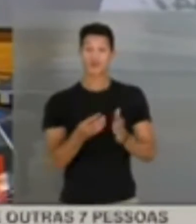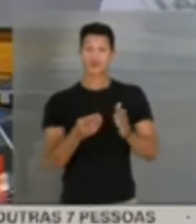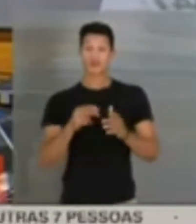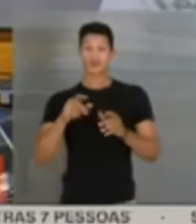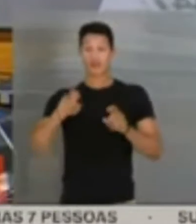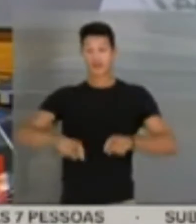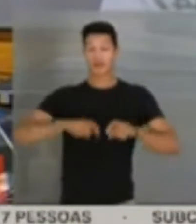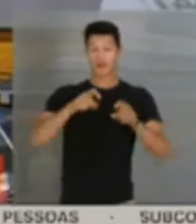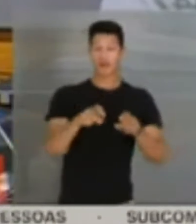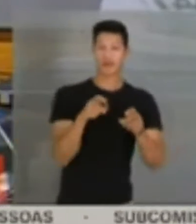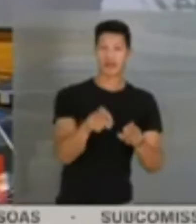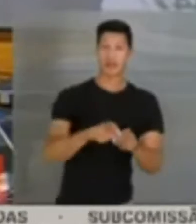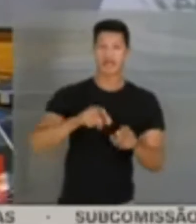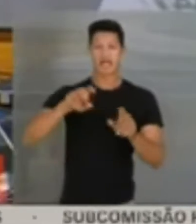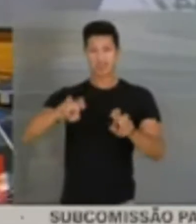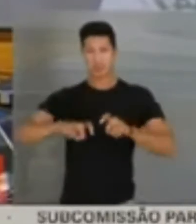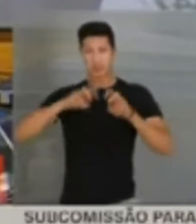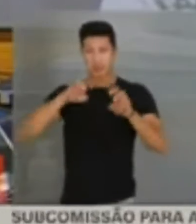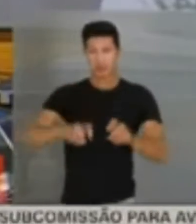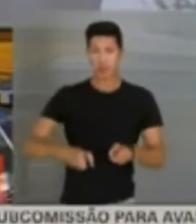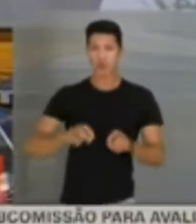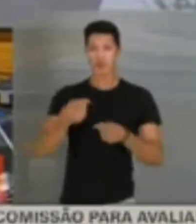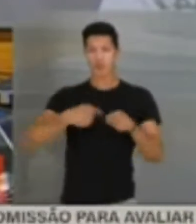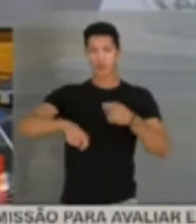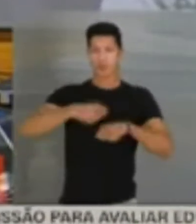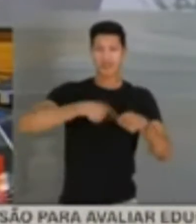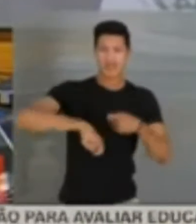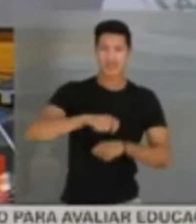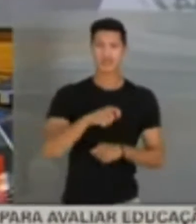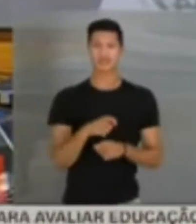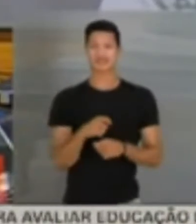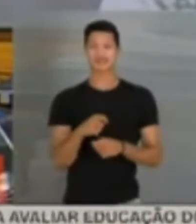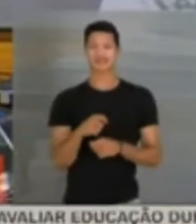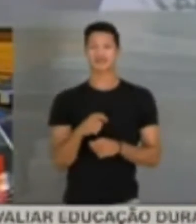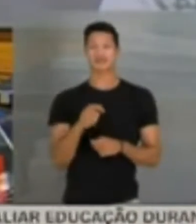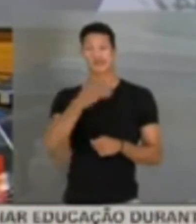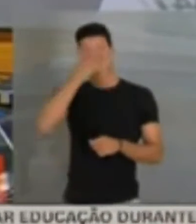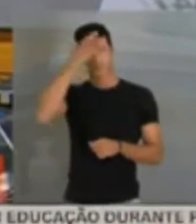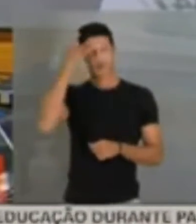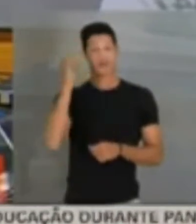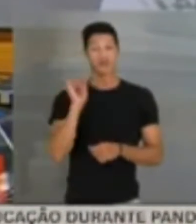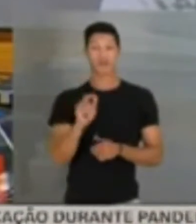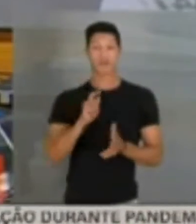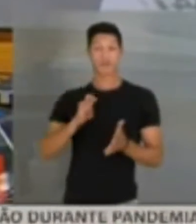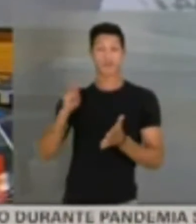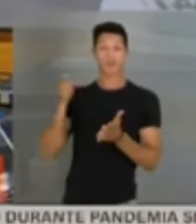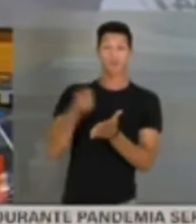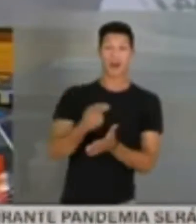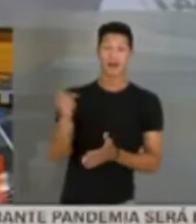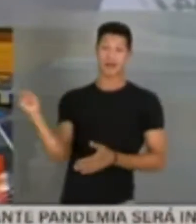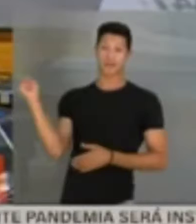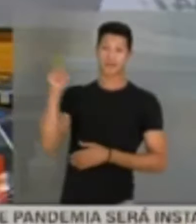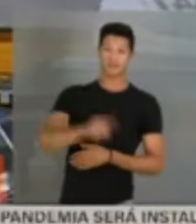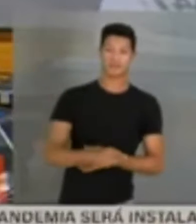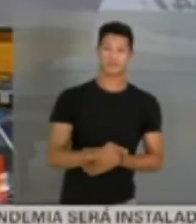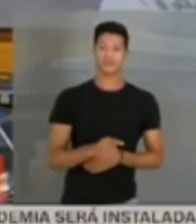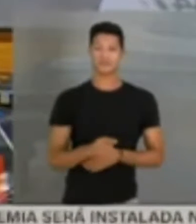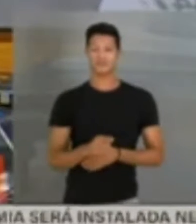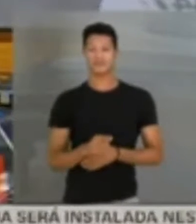são pecuaristas, são agricultores, comerciantes, gente que paga para vir.